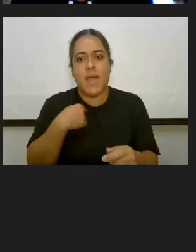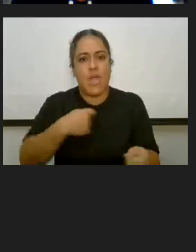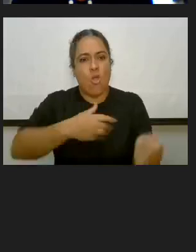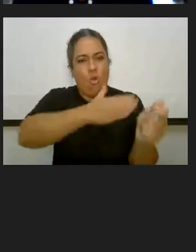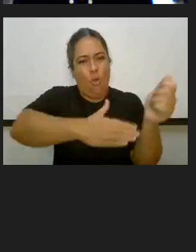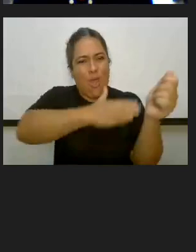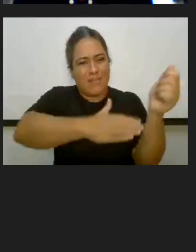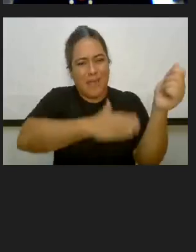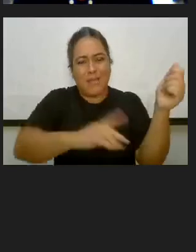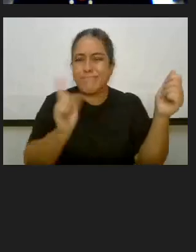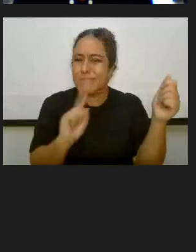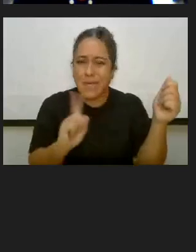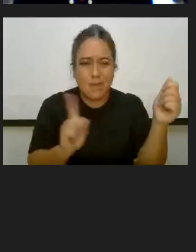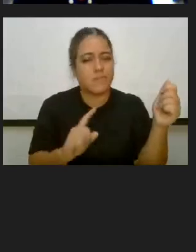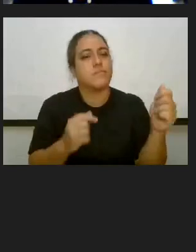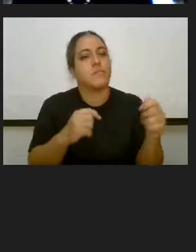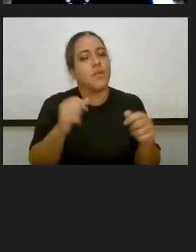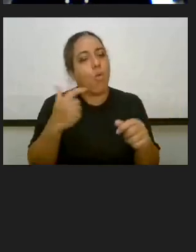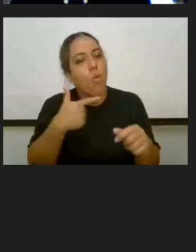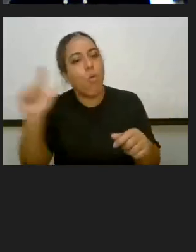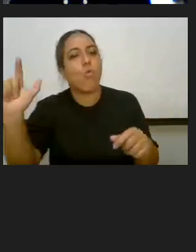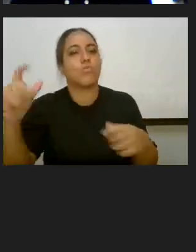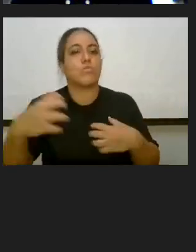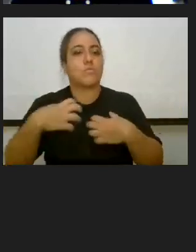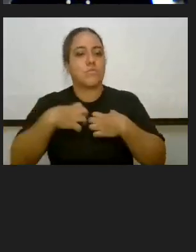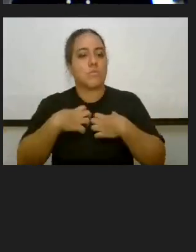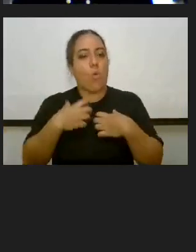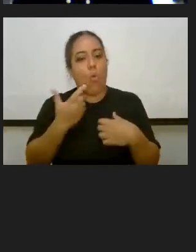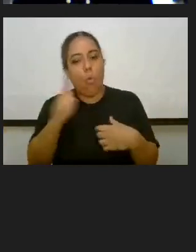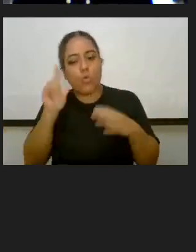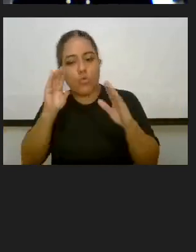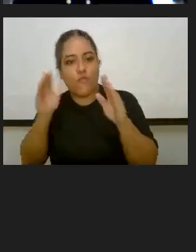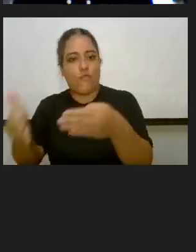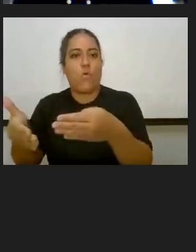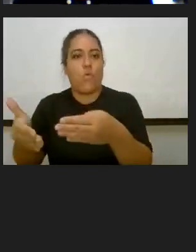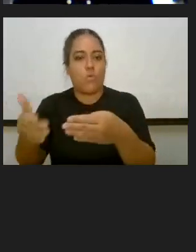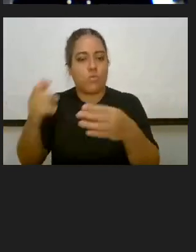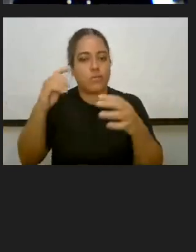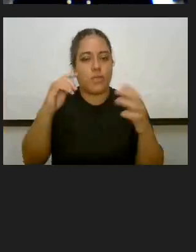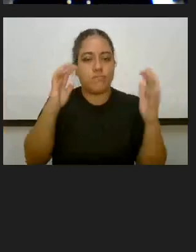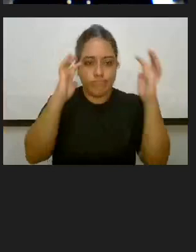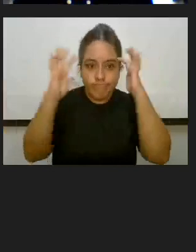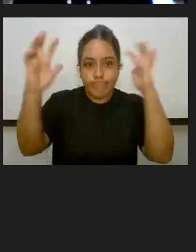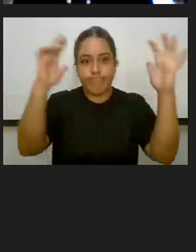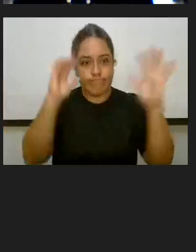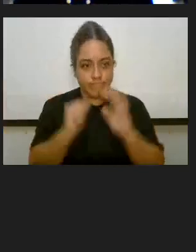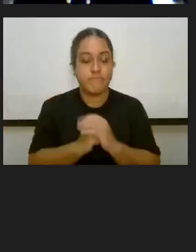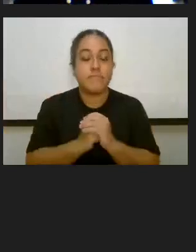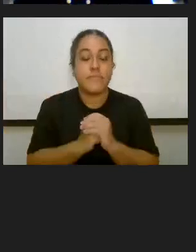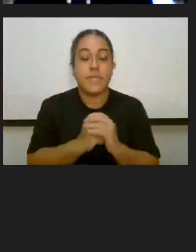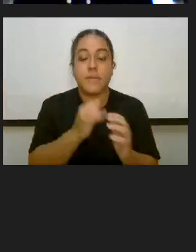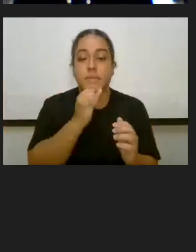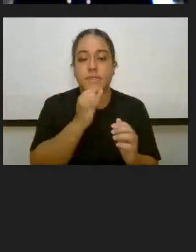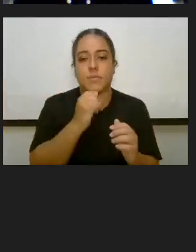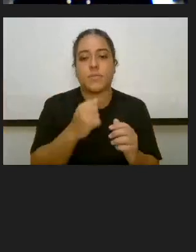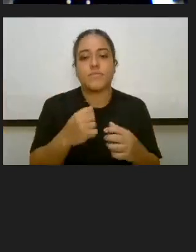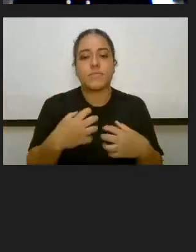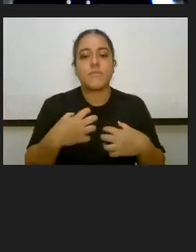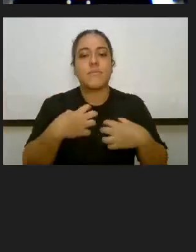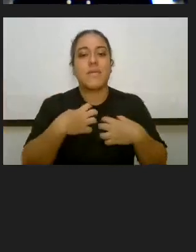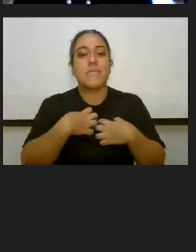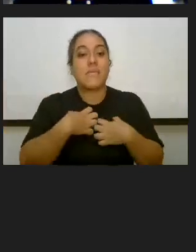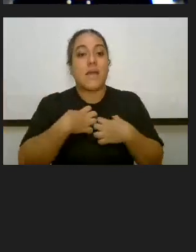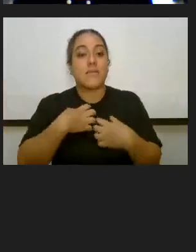a autolesão. Os outros envolvem mais aí sensações de prazer que